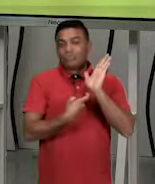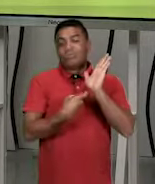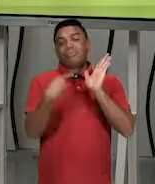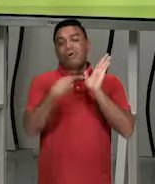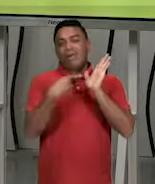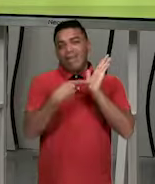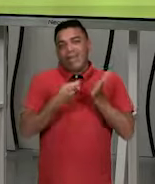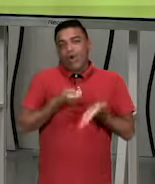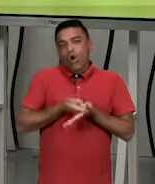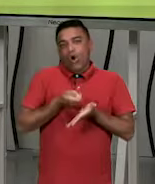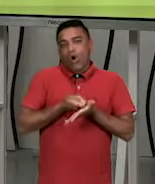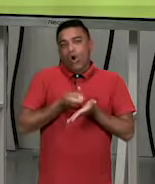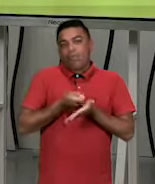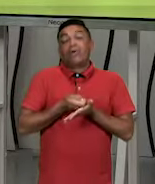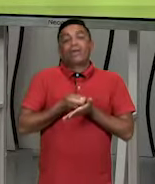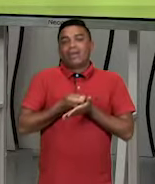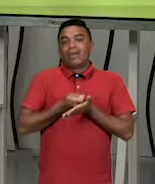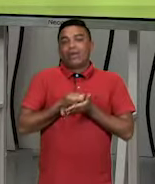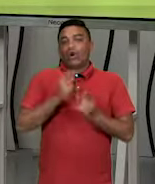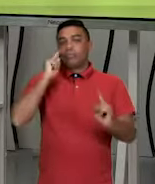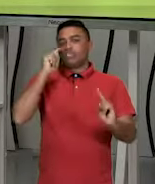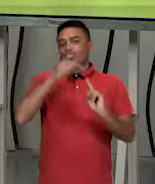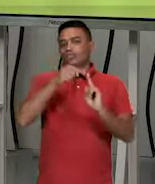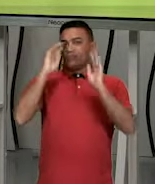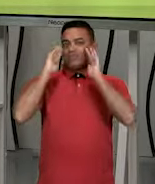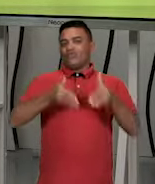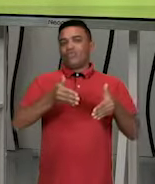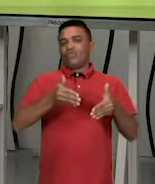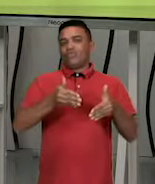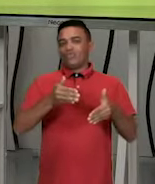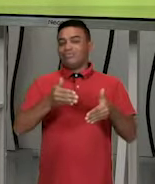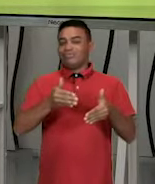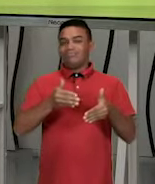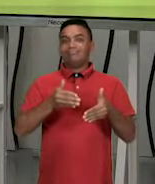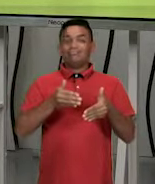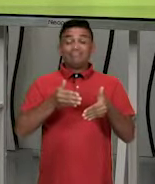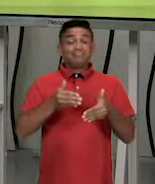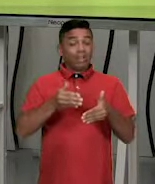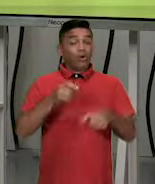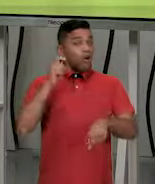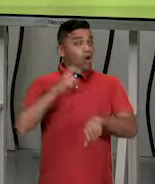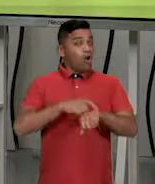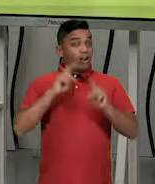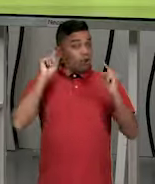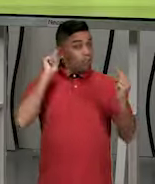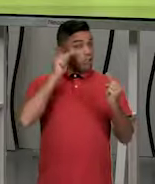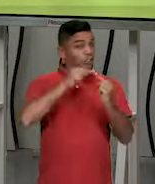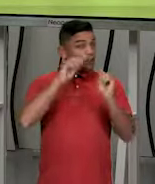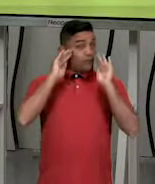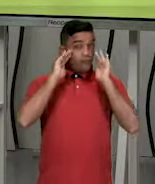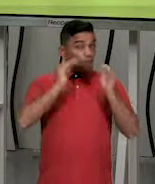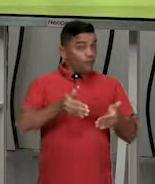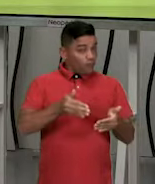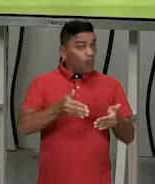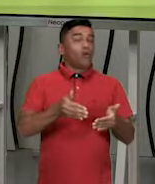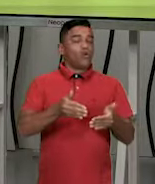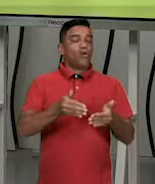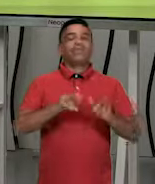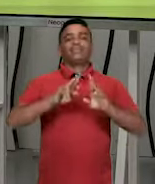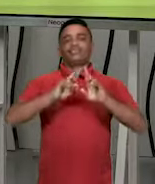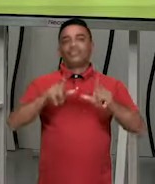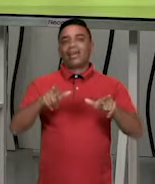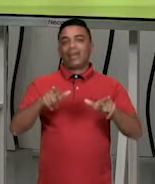certa objetividade. E neste sentido, a objetividade ela é diferente